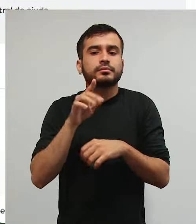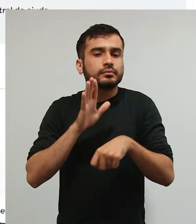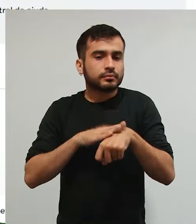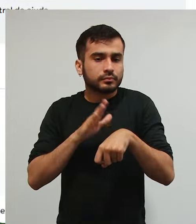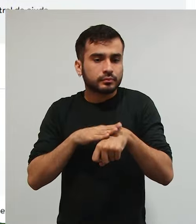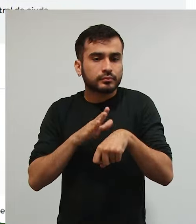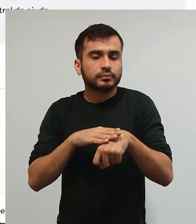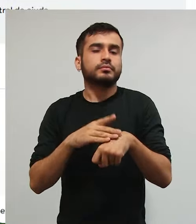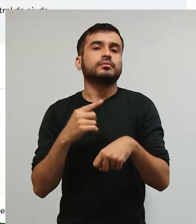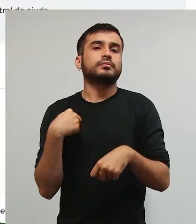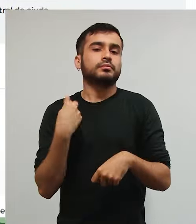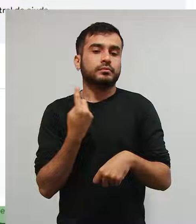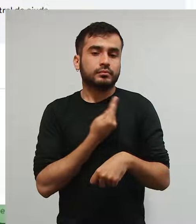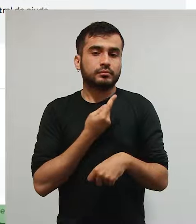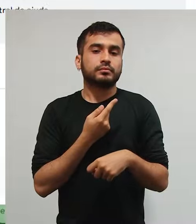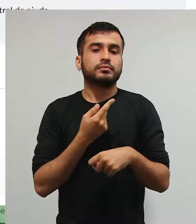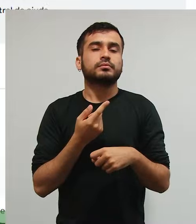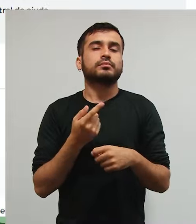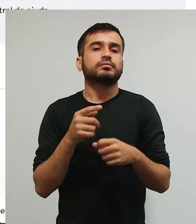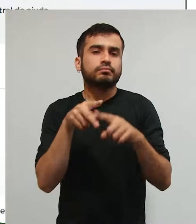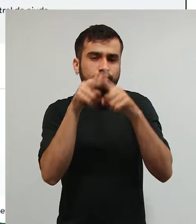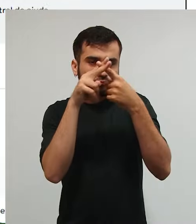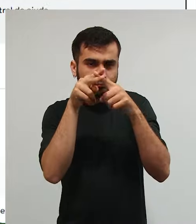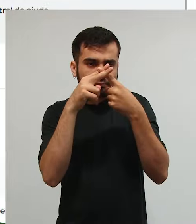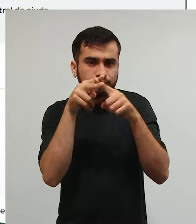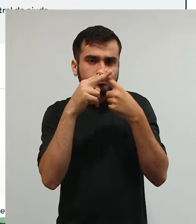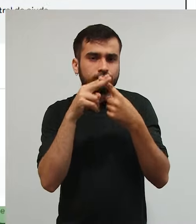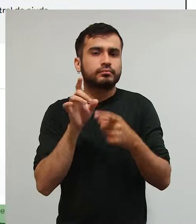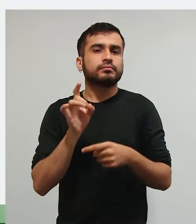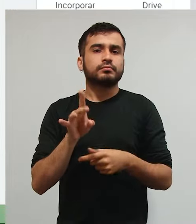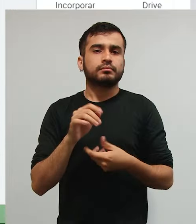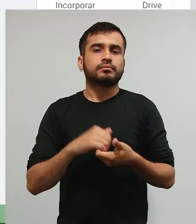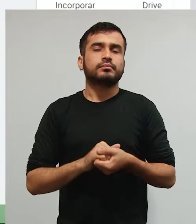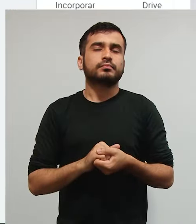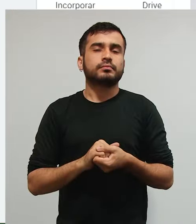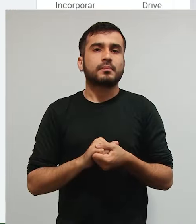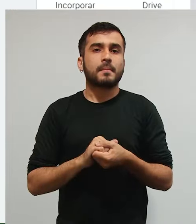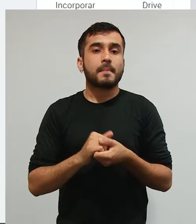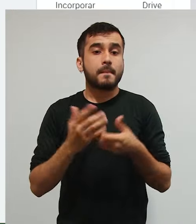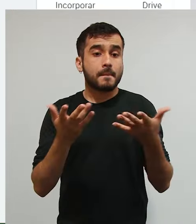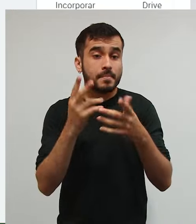sempre a página que abre é essa daqui, você vai acessar o seu site.